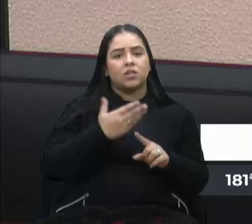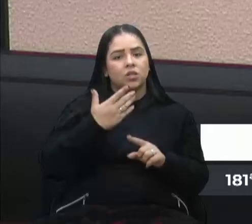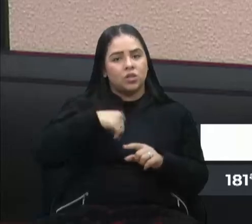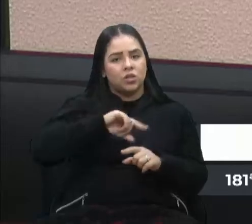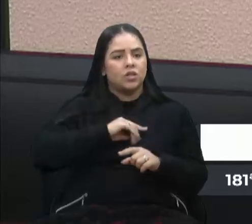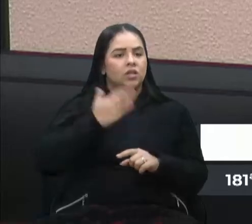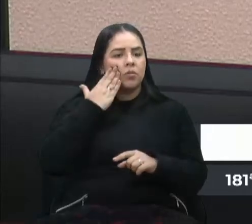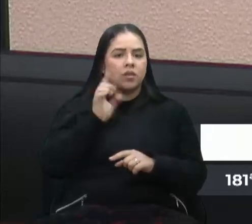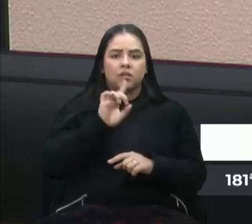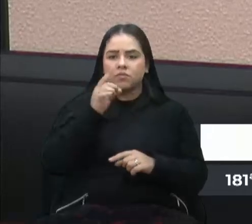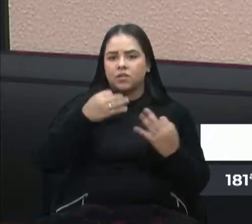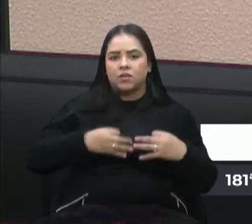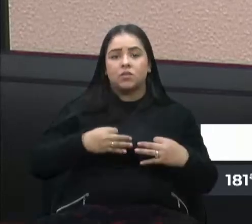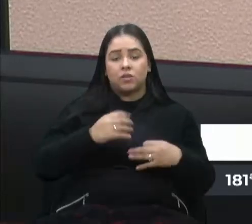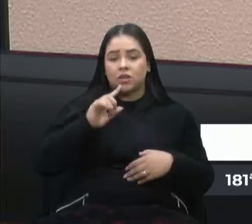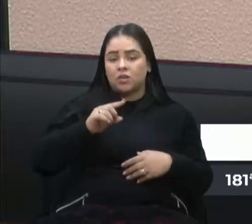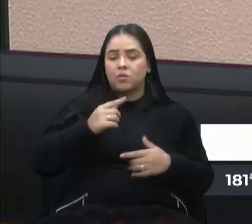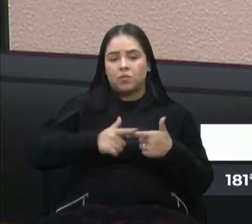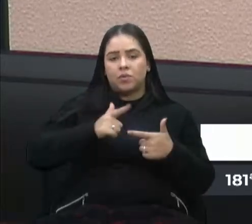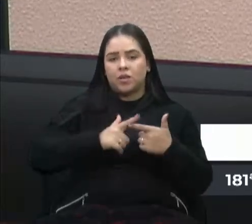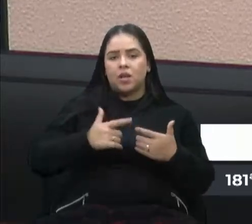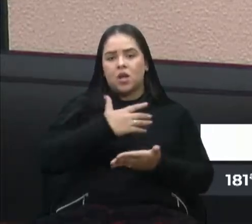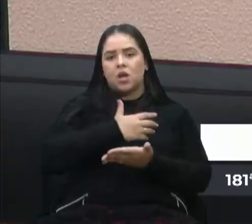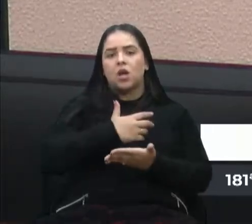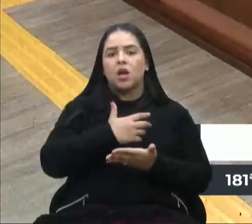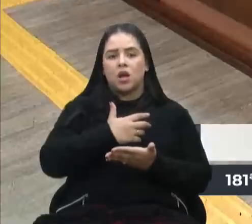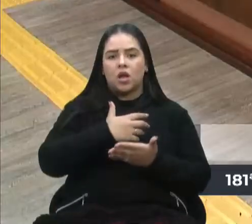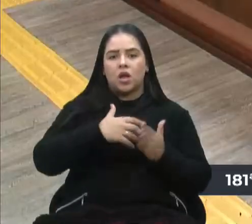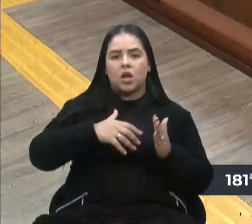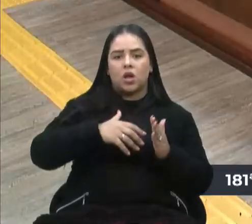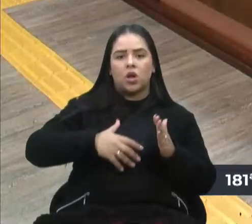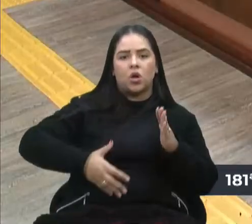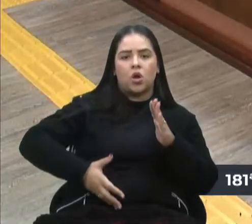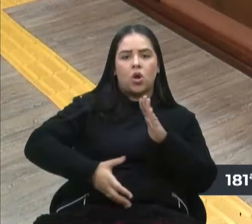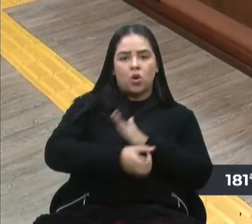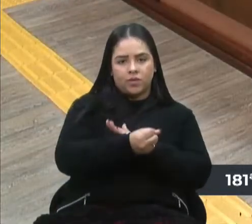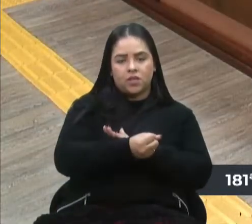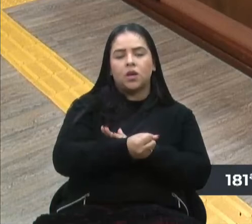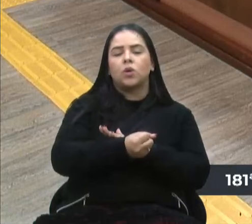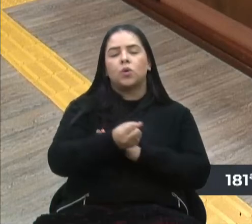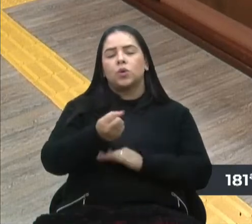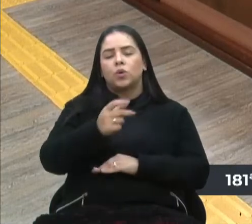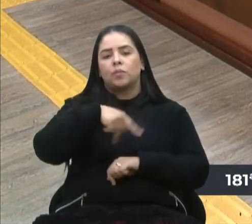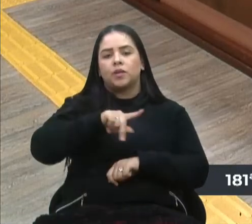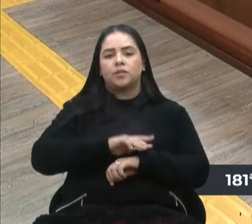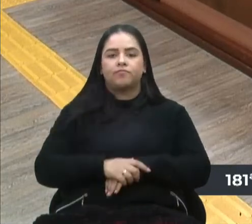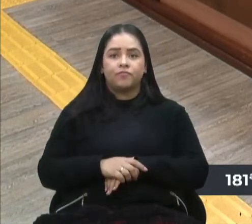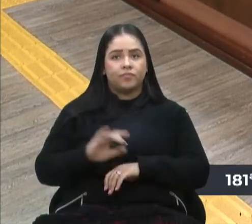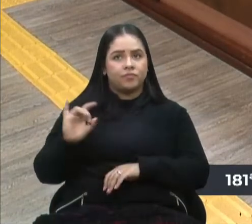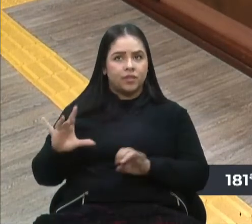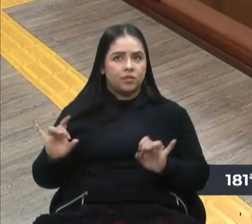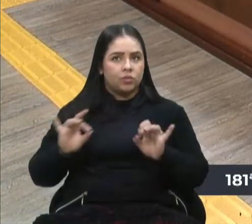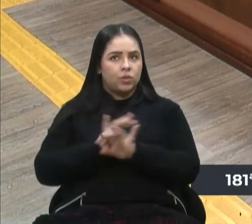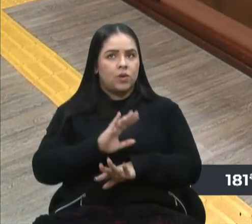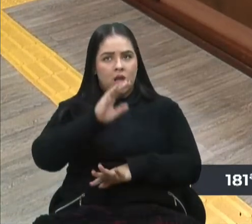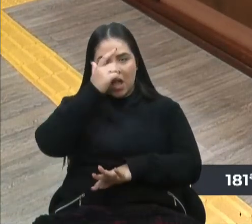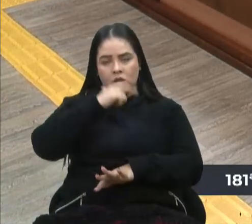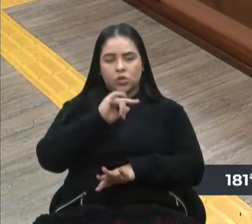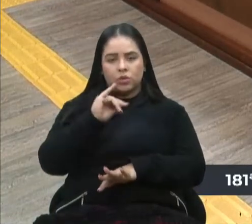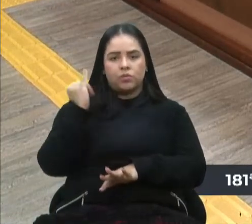é o antro da corrupção no país. Obrigado, vereadora Tati. De nada, vereador Felipe. Só para concluir, então, acho que é importante a gente